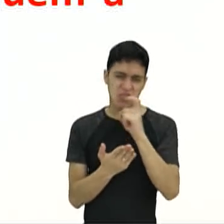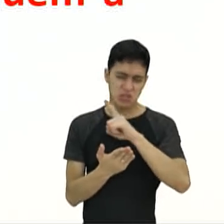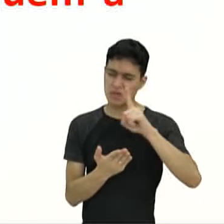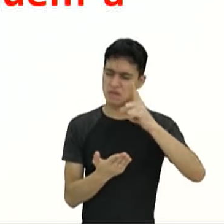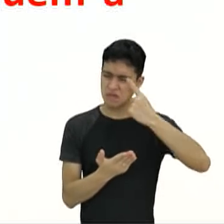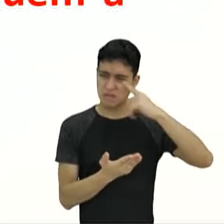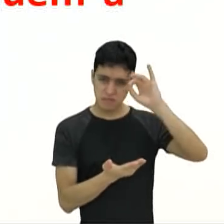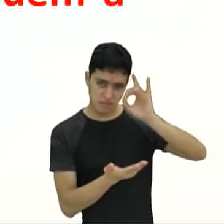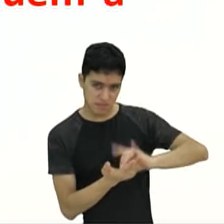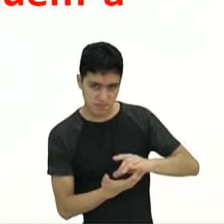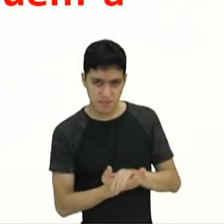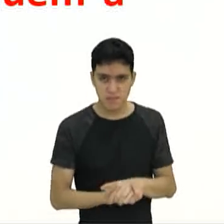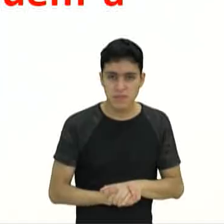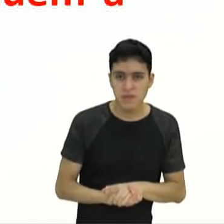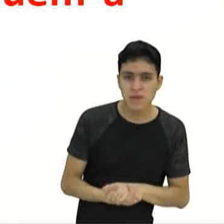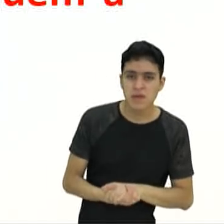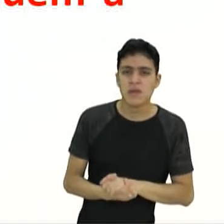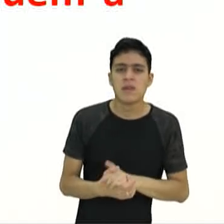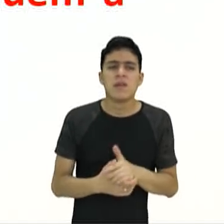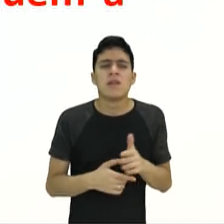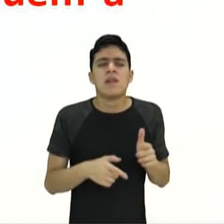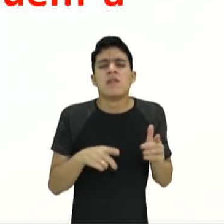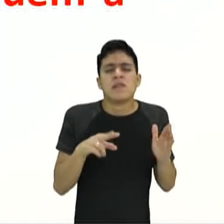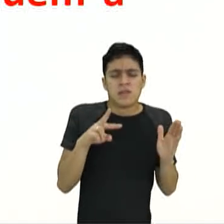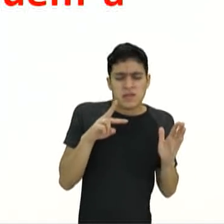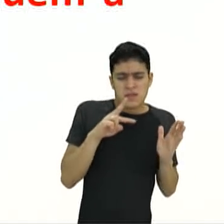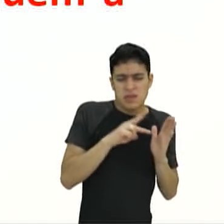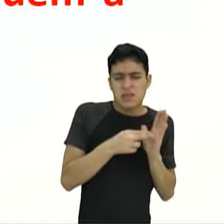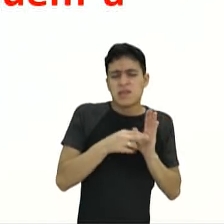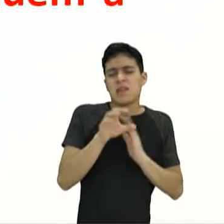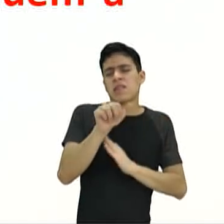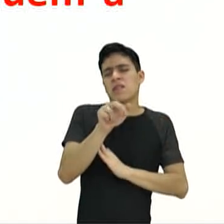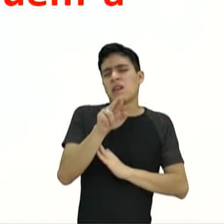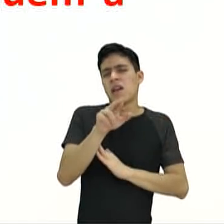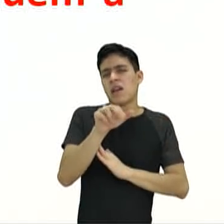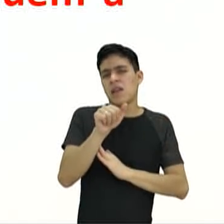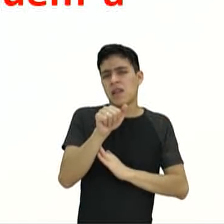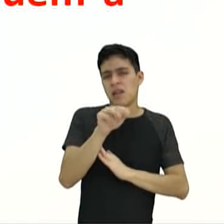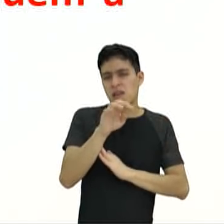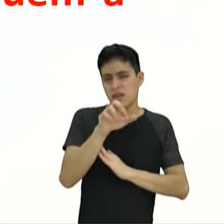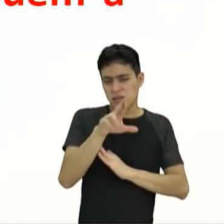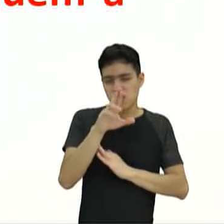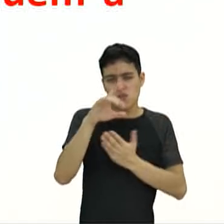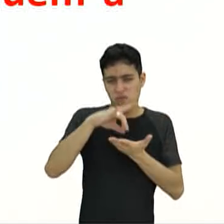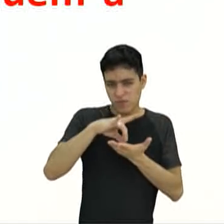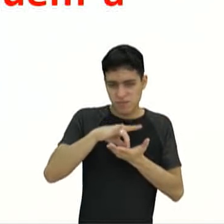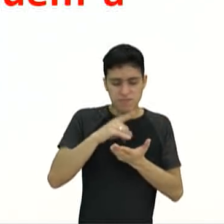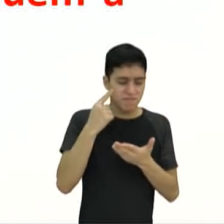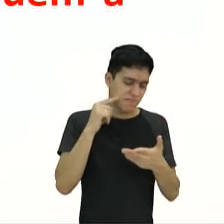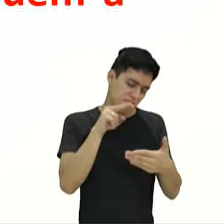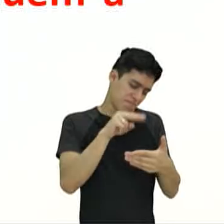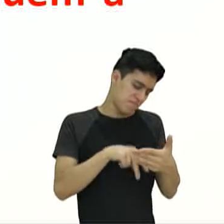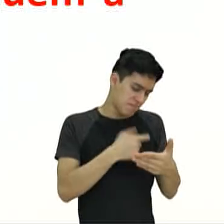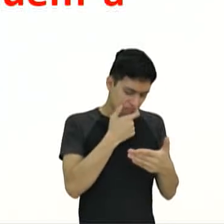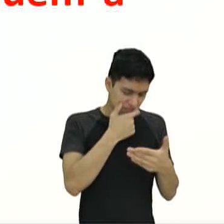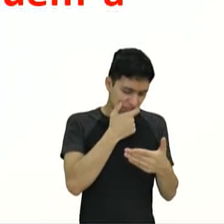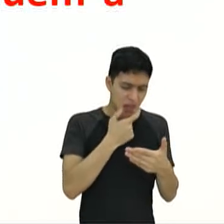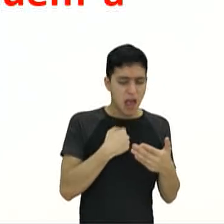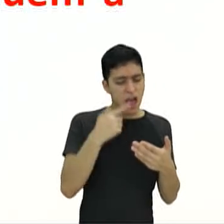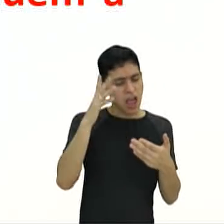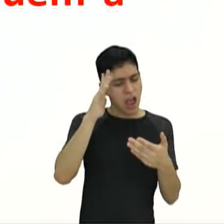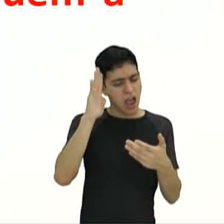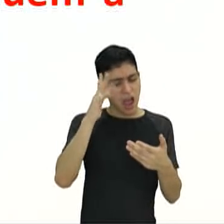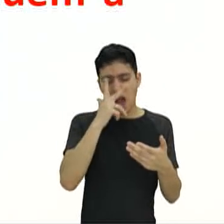de confirmação. O que significa isso? Você recebe uma notícia ou lê uma notícia em algum site. E aquilo confirma as